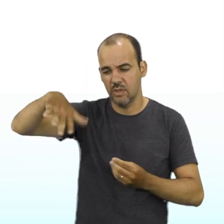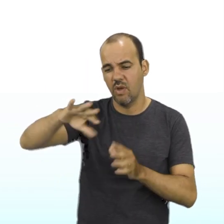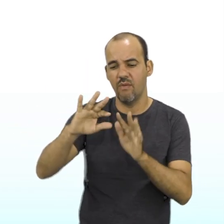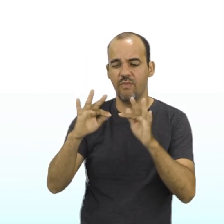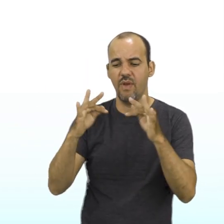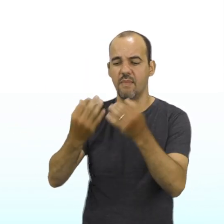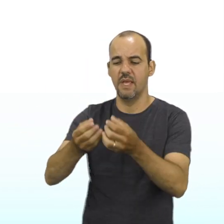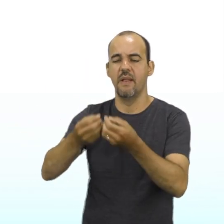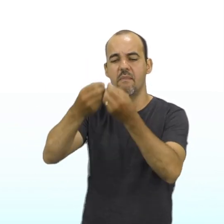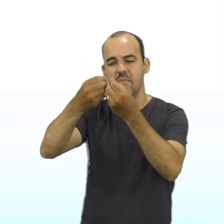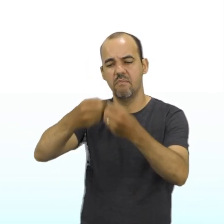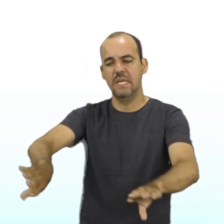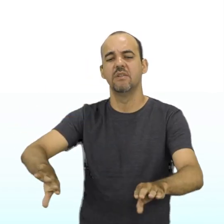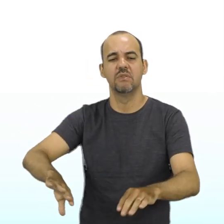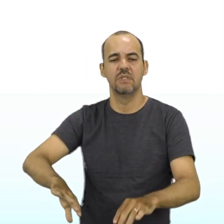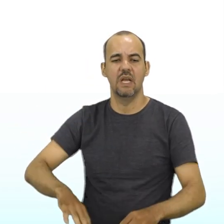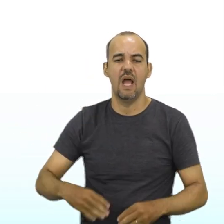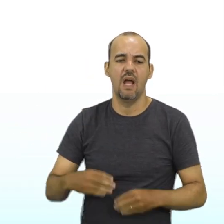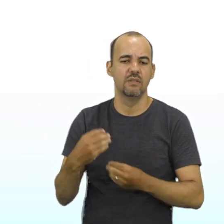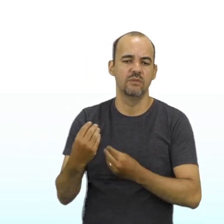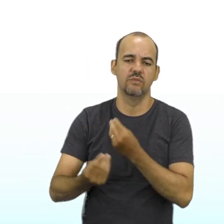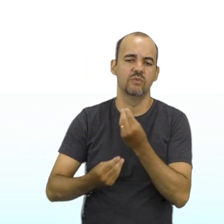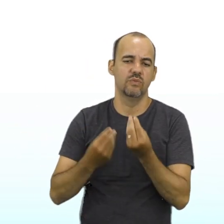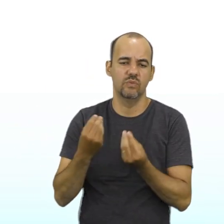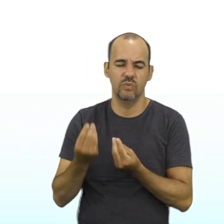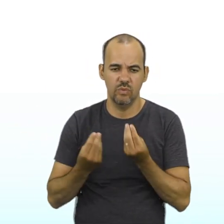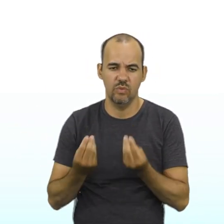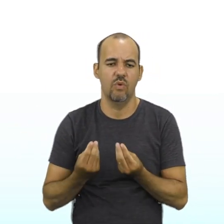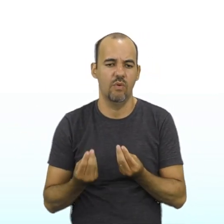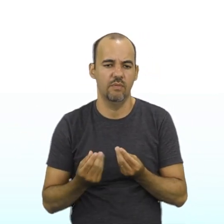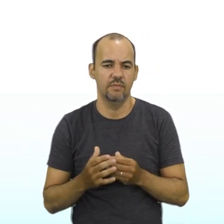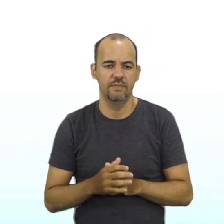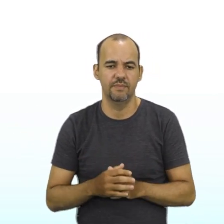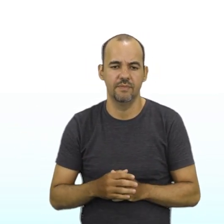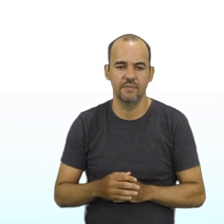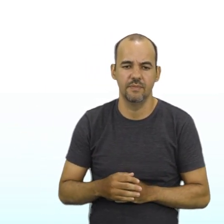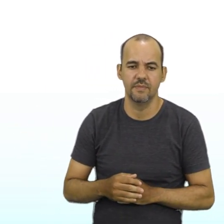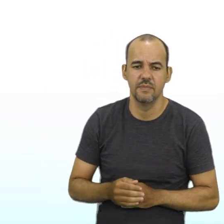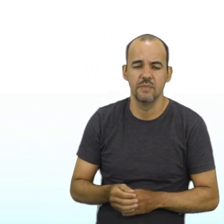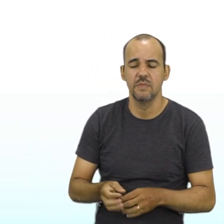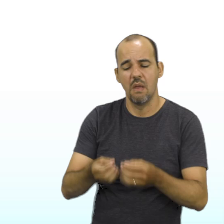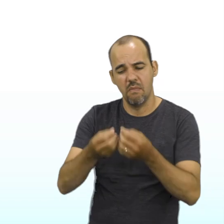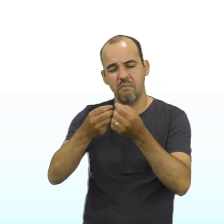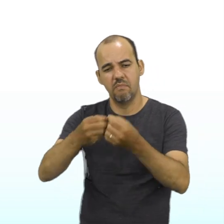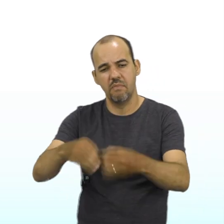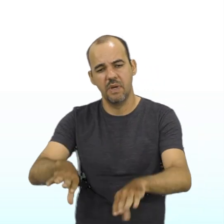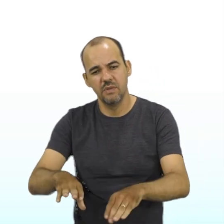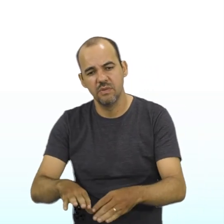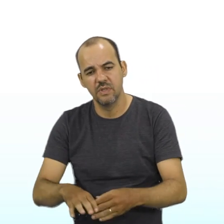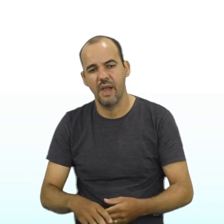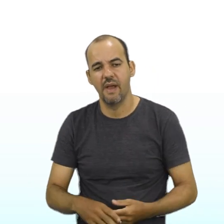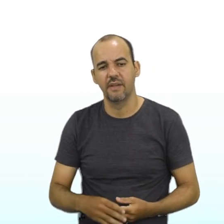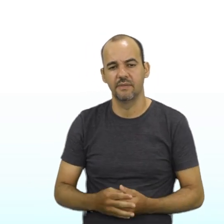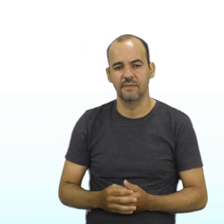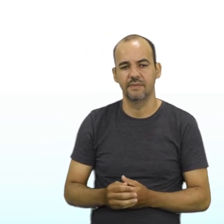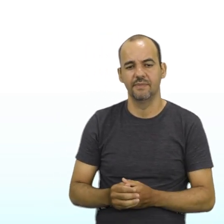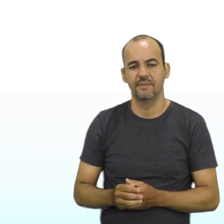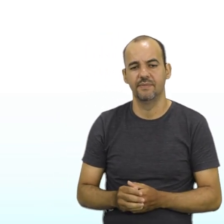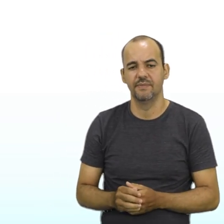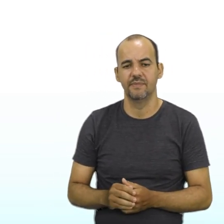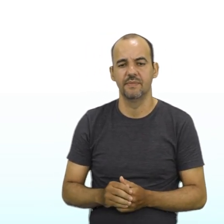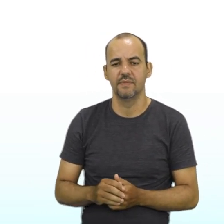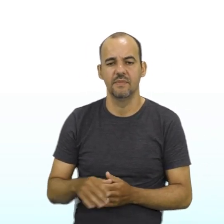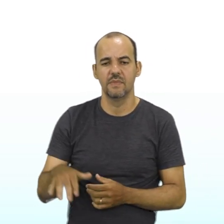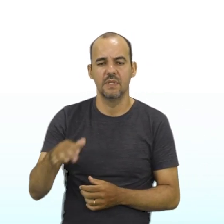E aí o texto vai seguindo, vejam que tem a palavra dano, aí se afastou